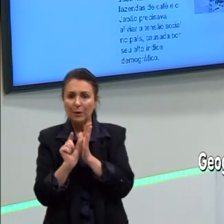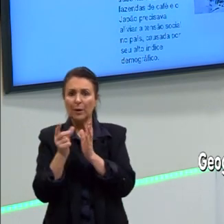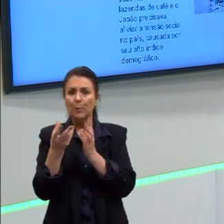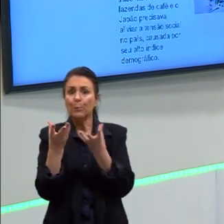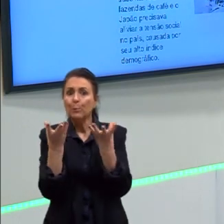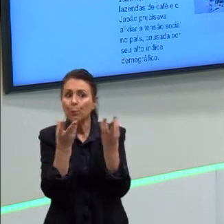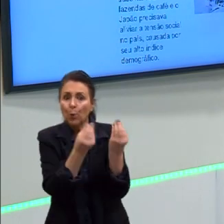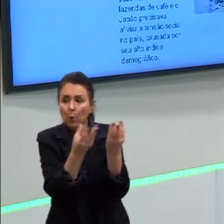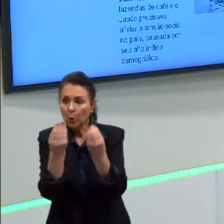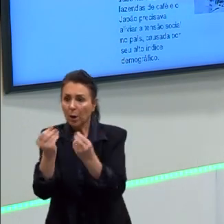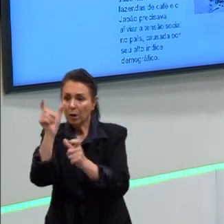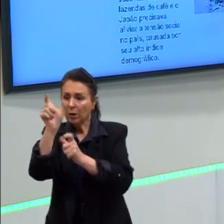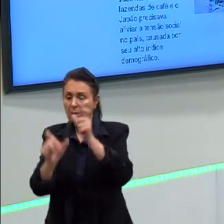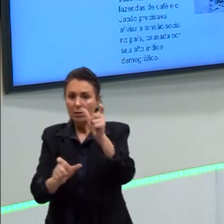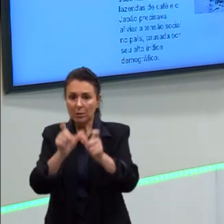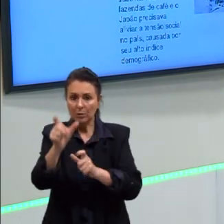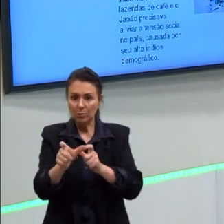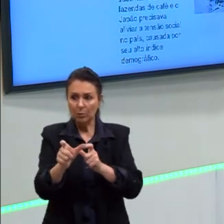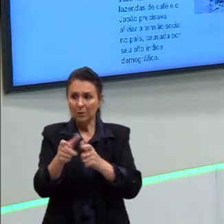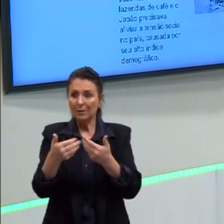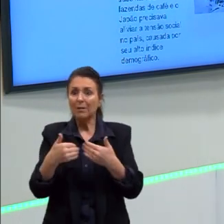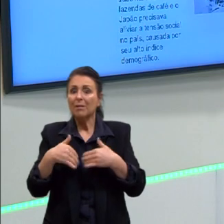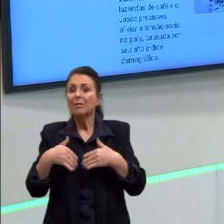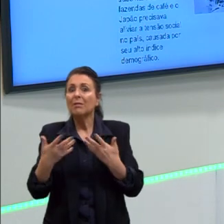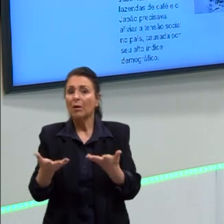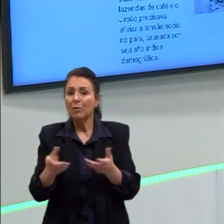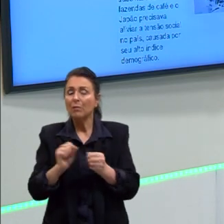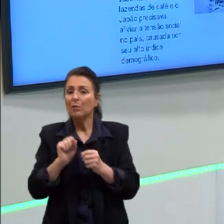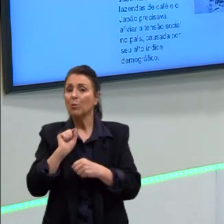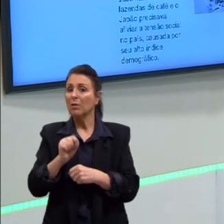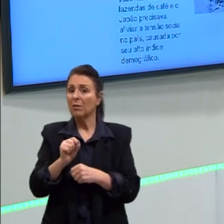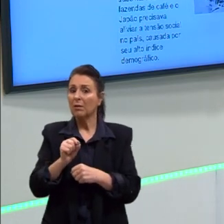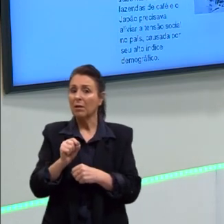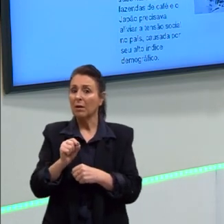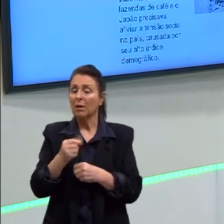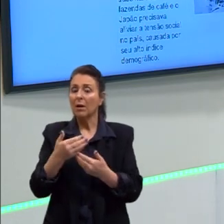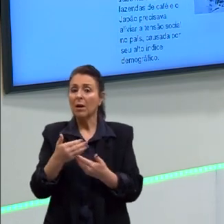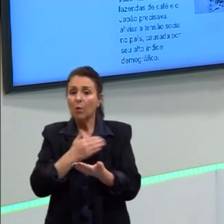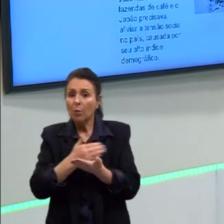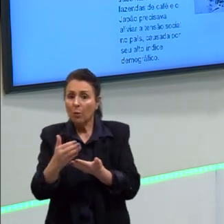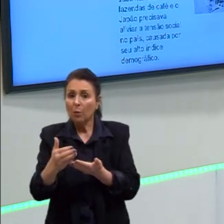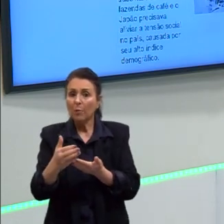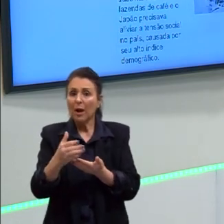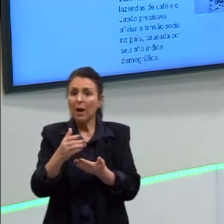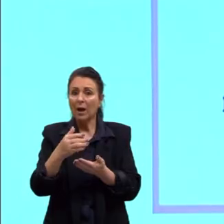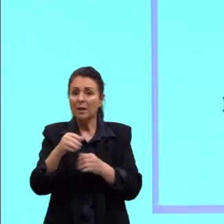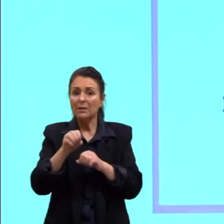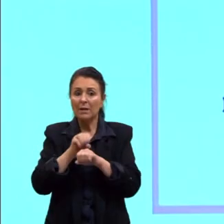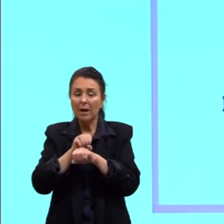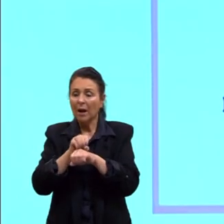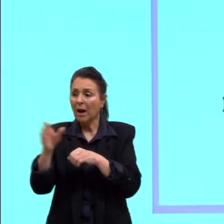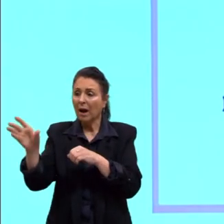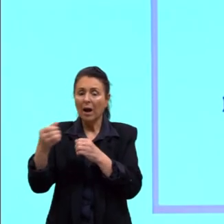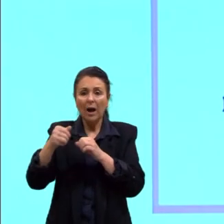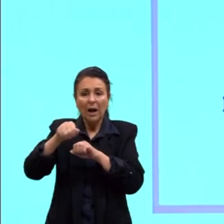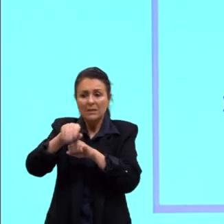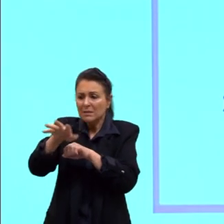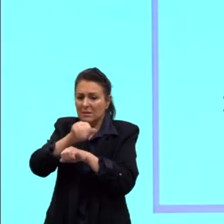vamos vamos levar essas pessoas aí para outros lugares e aí acabou a vindo também esses esses japoneses